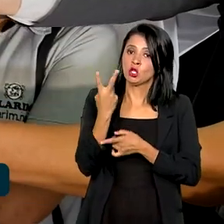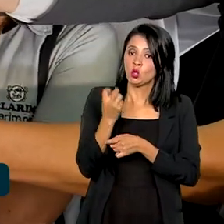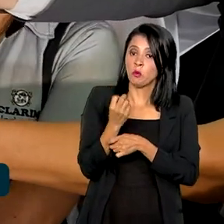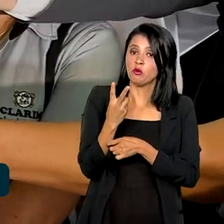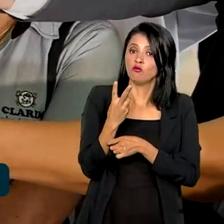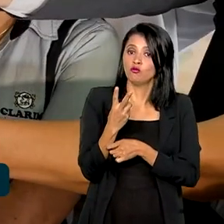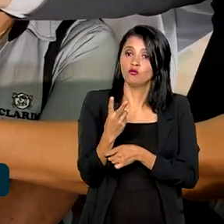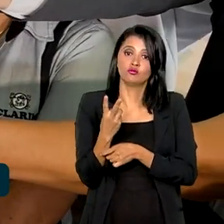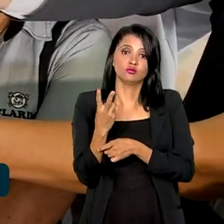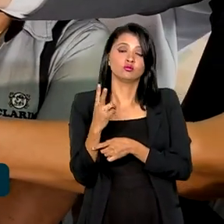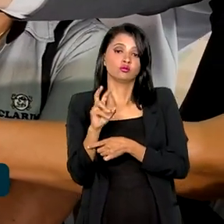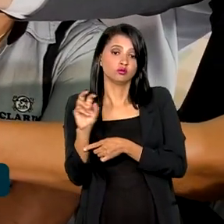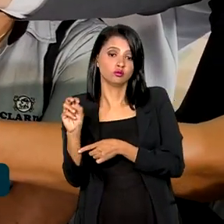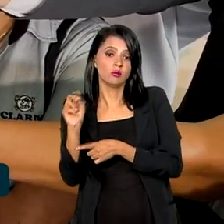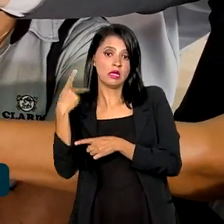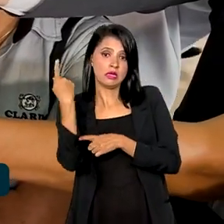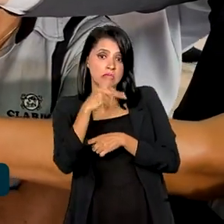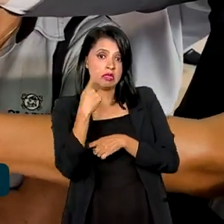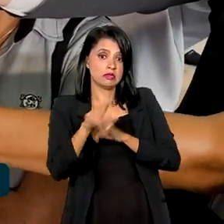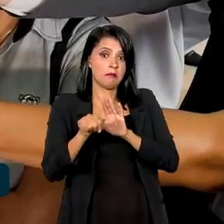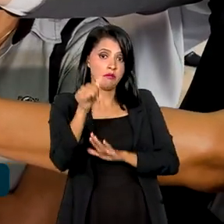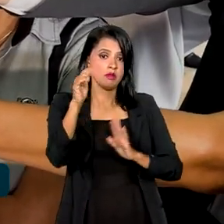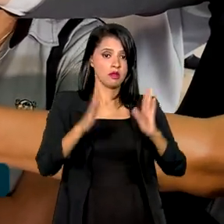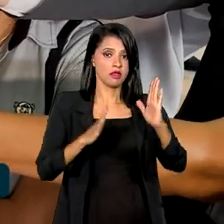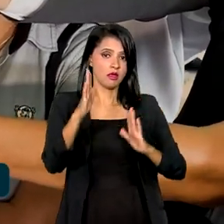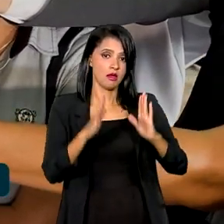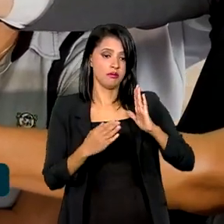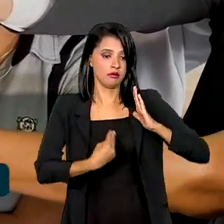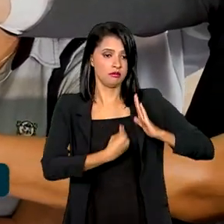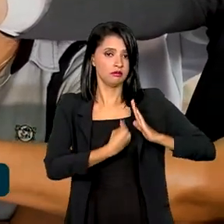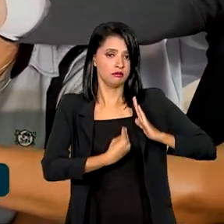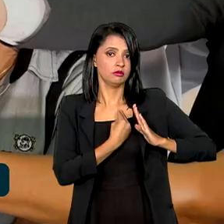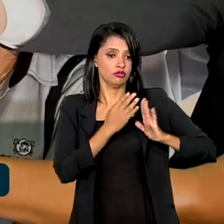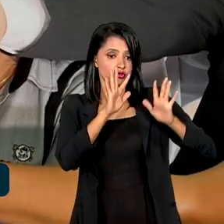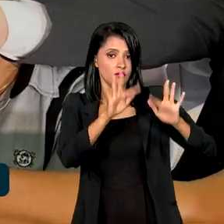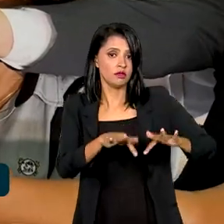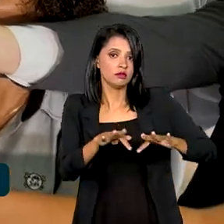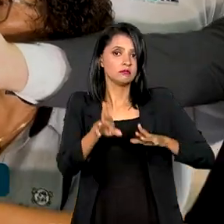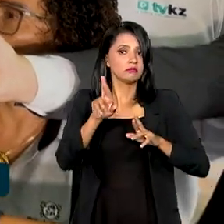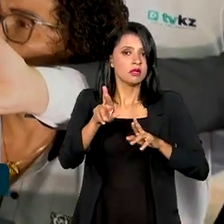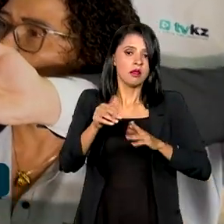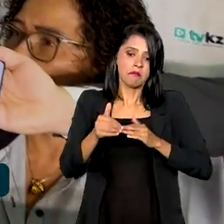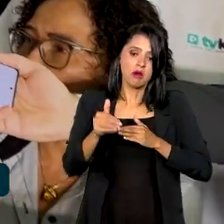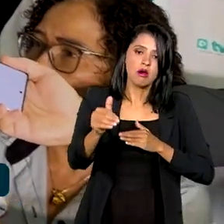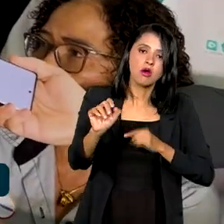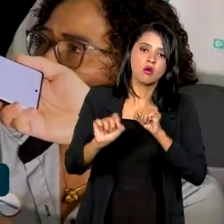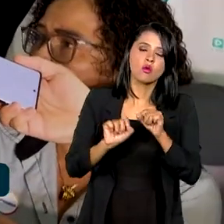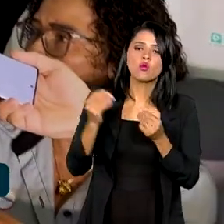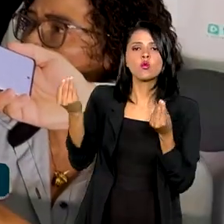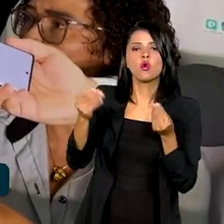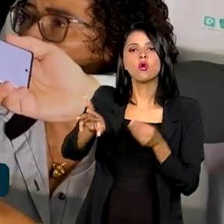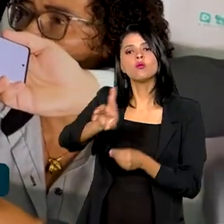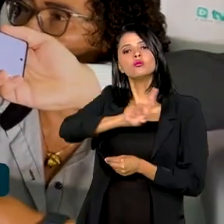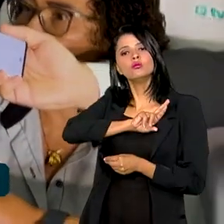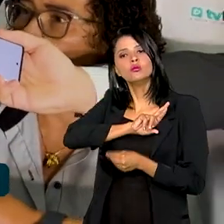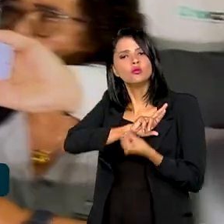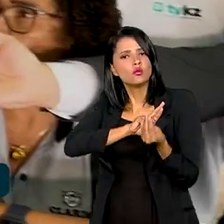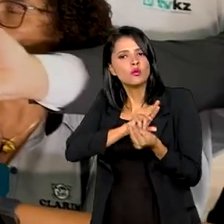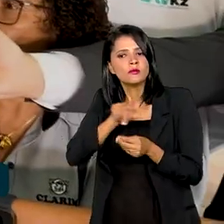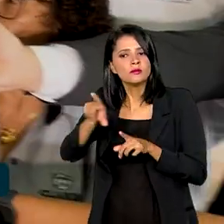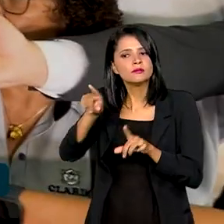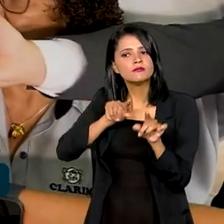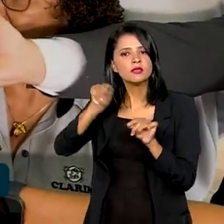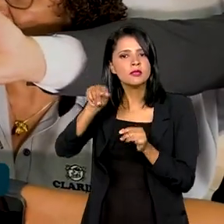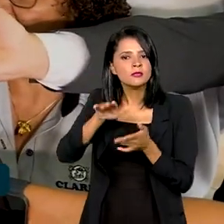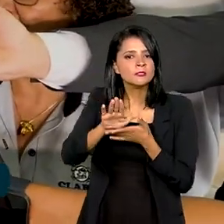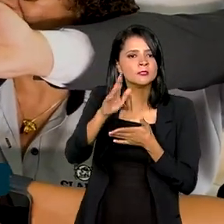2000. Nessa primeira etapa do Minha Casa Minha Vida, esperando a partir daí como vai ser o resultado dessa seleção, para